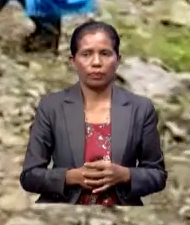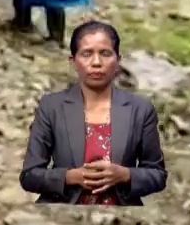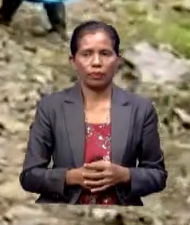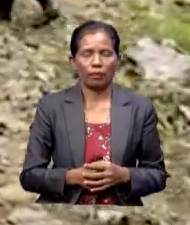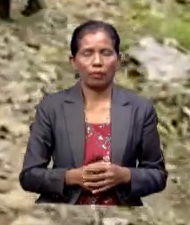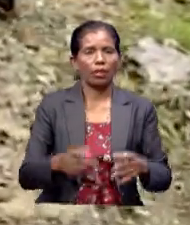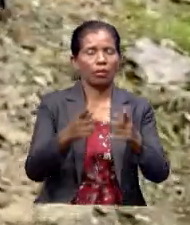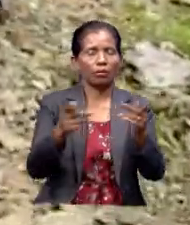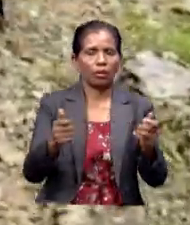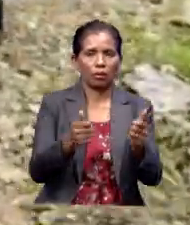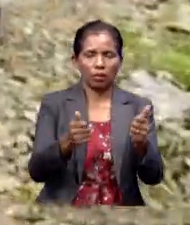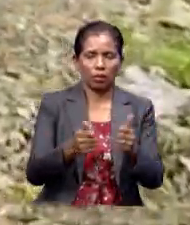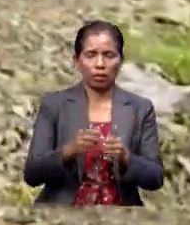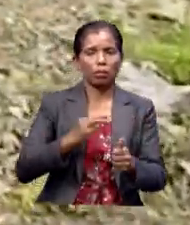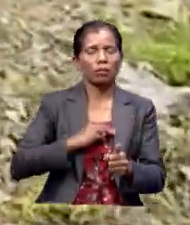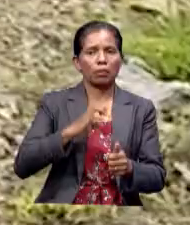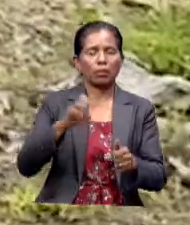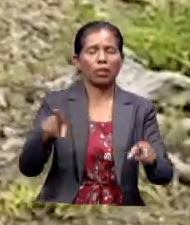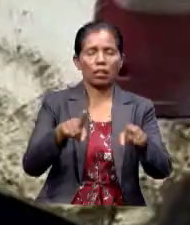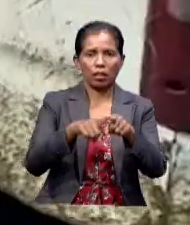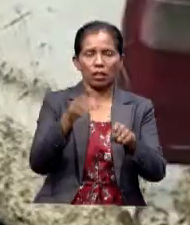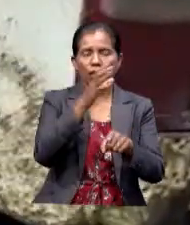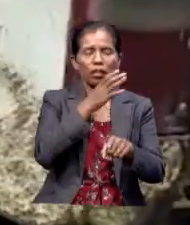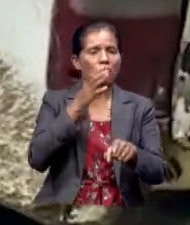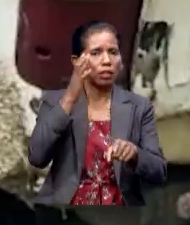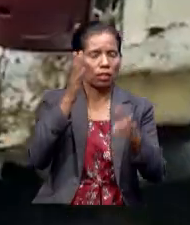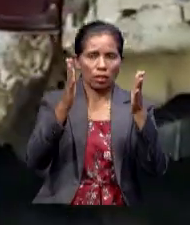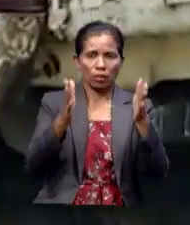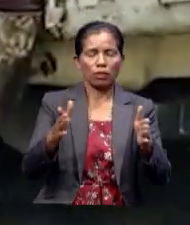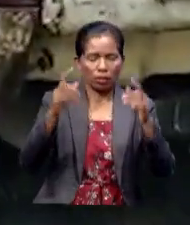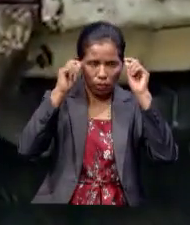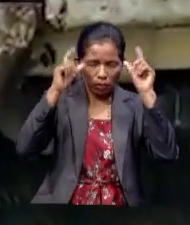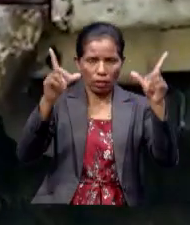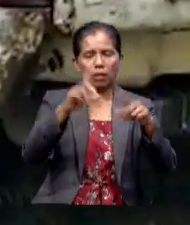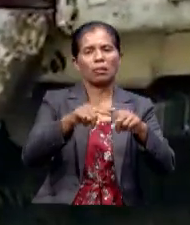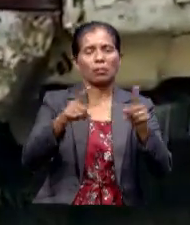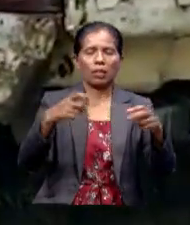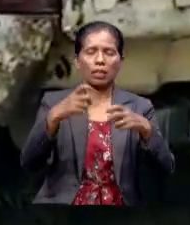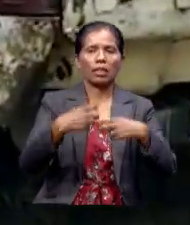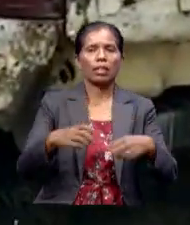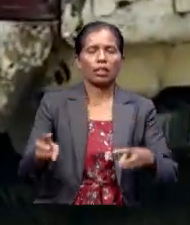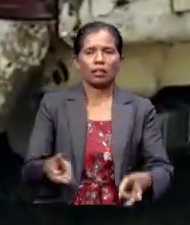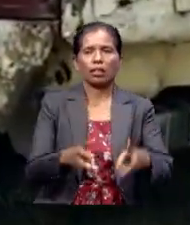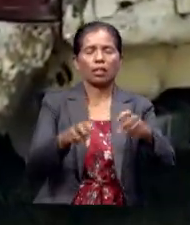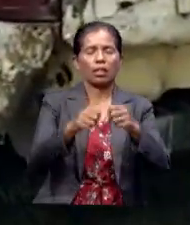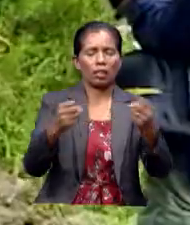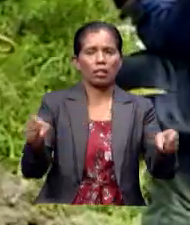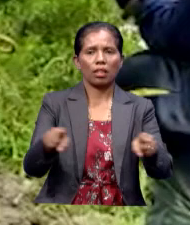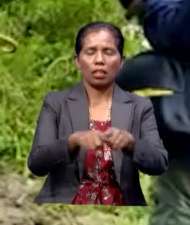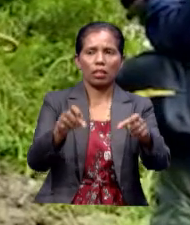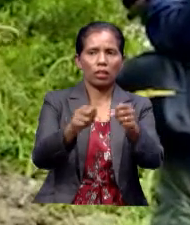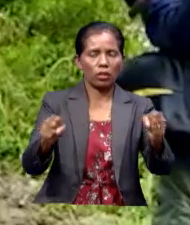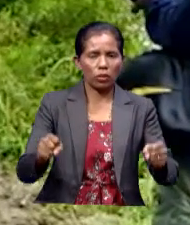Posto administrativo Maubisi conhecido no dar Centro Agrícola Timor-Leste, bebe condição estrada at entre suku Hiraknebe sai Centro Agrícola,